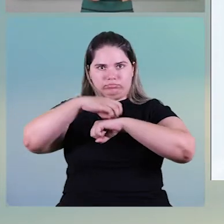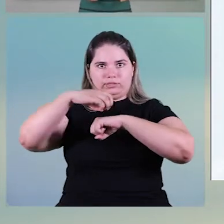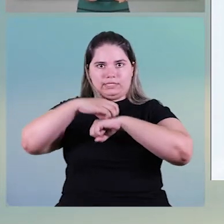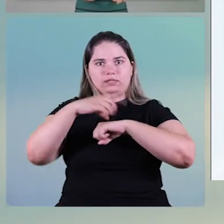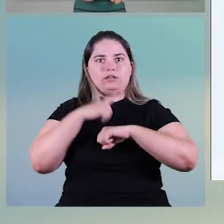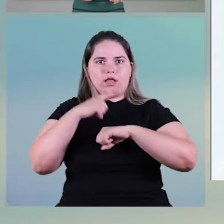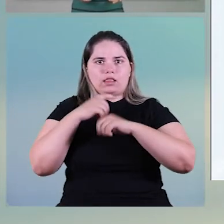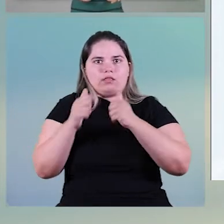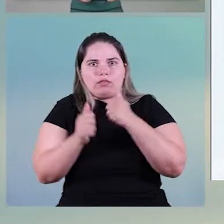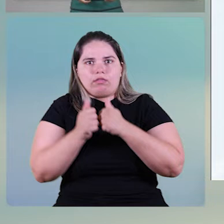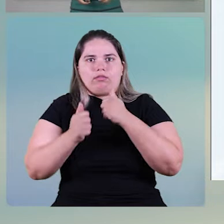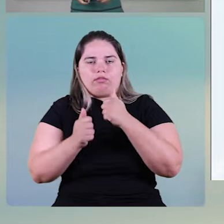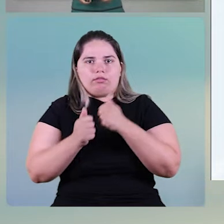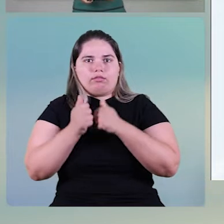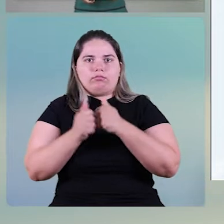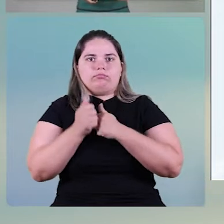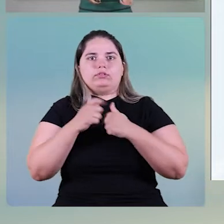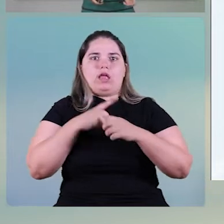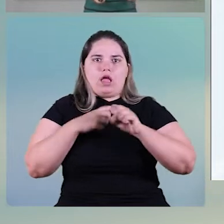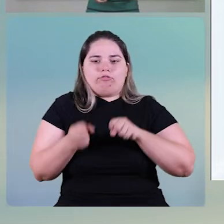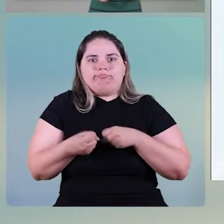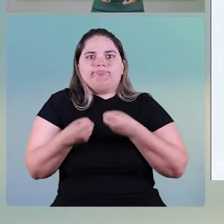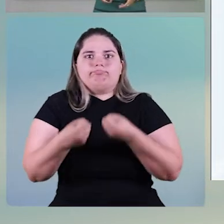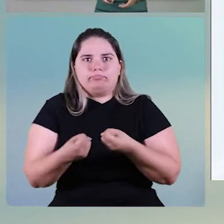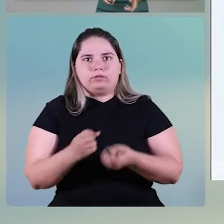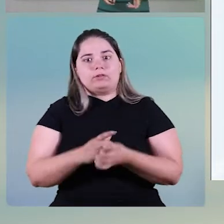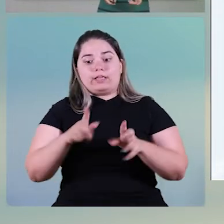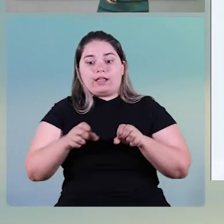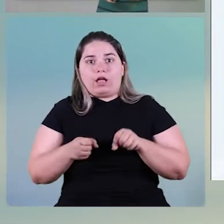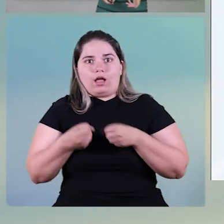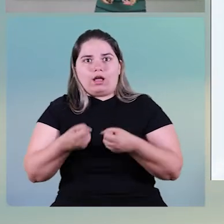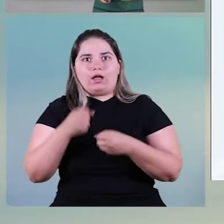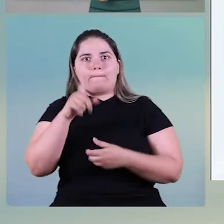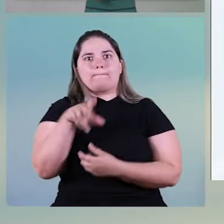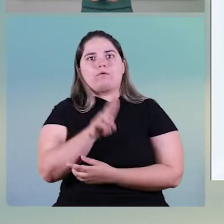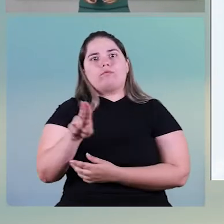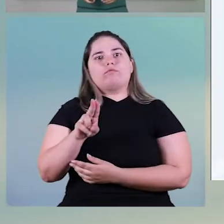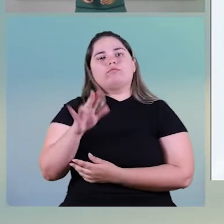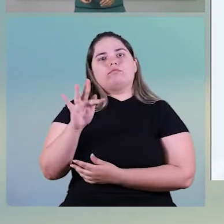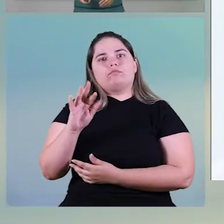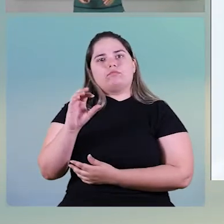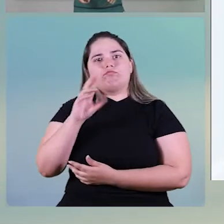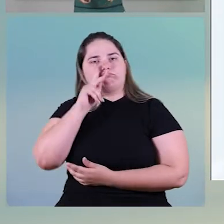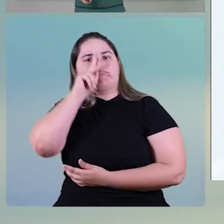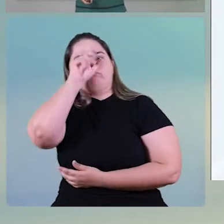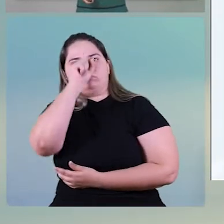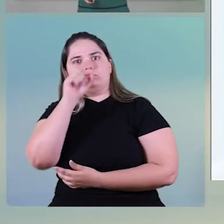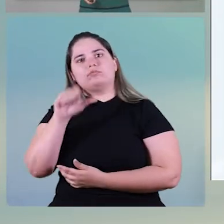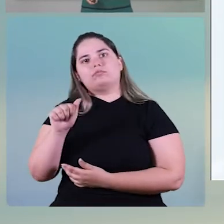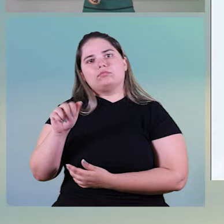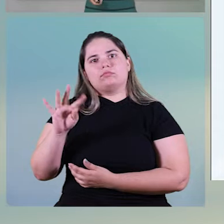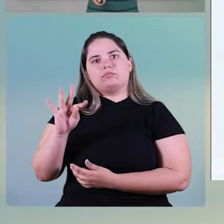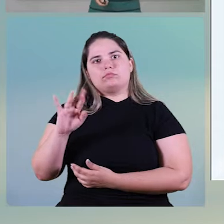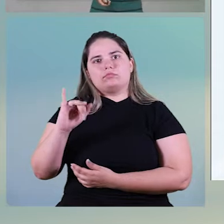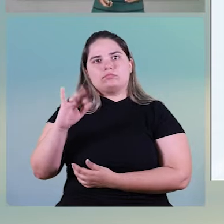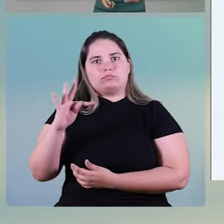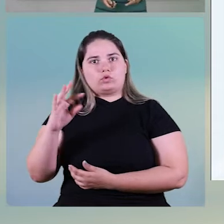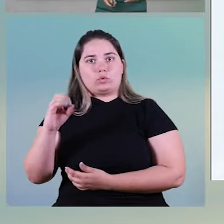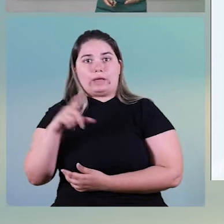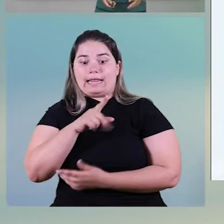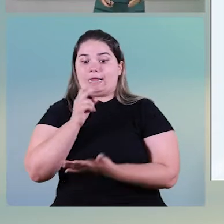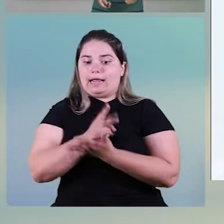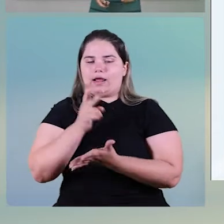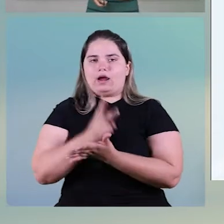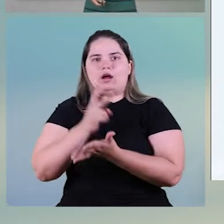resistência ao movimento. A essa resistência nós damos o nome de força de atrito. Ela é sempre paralela